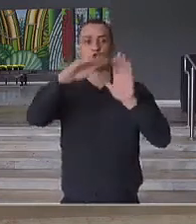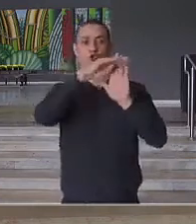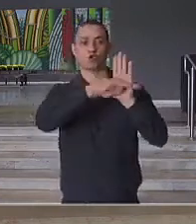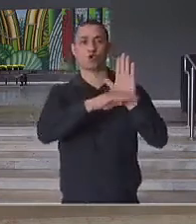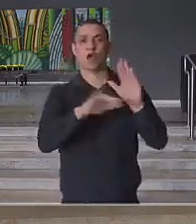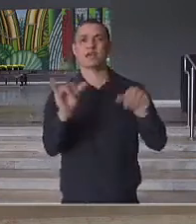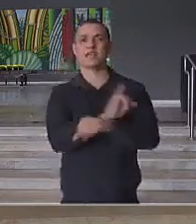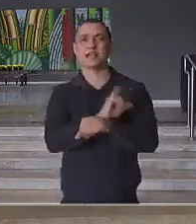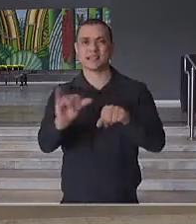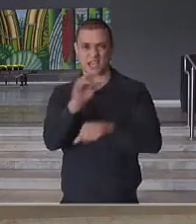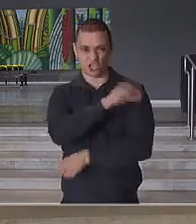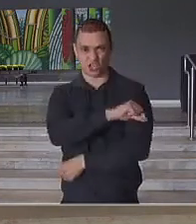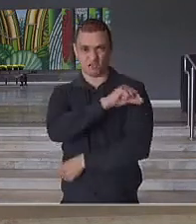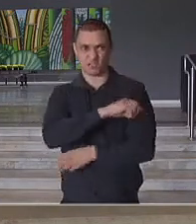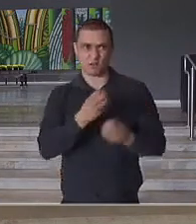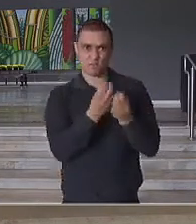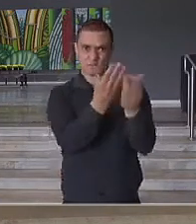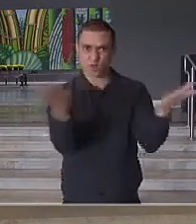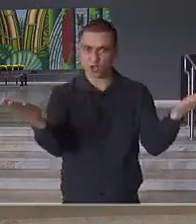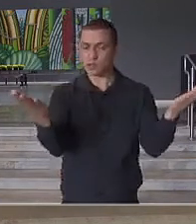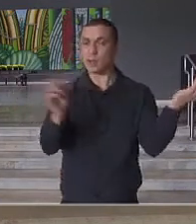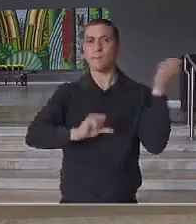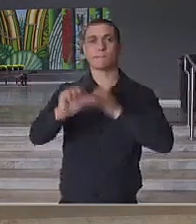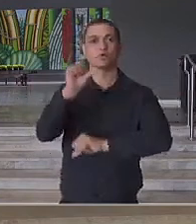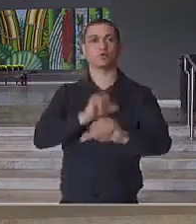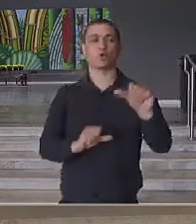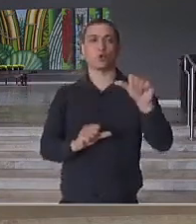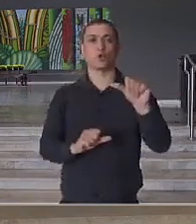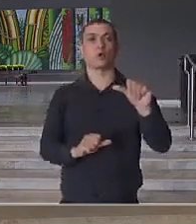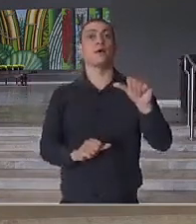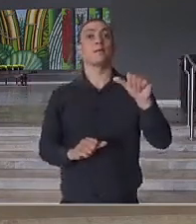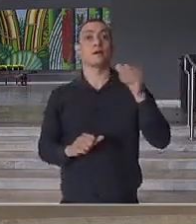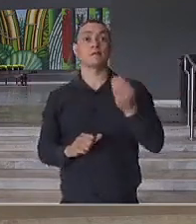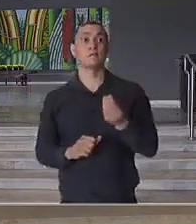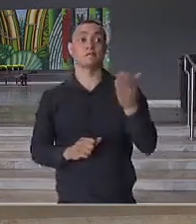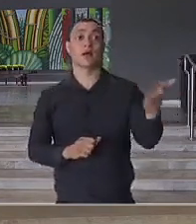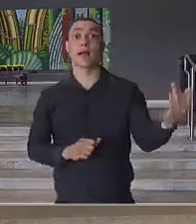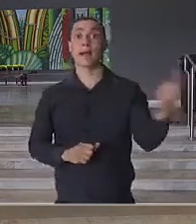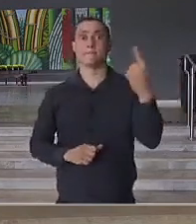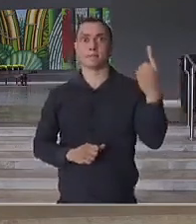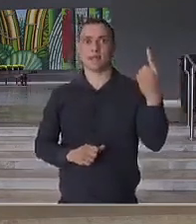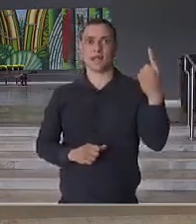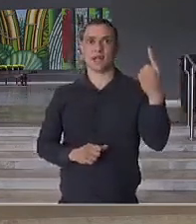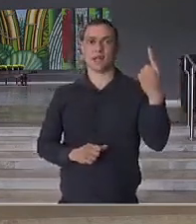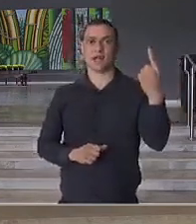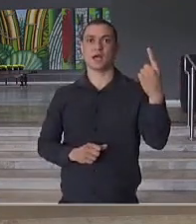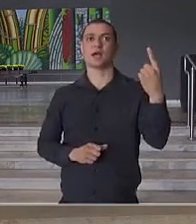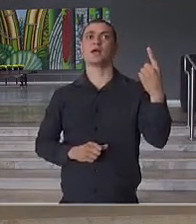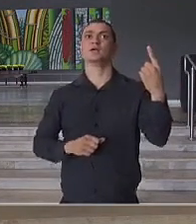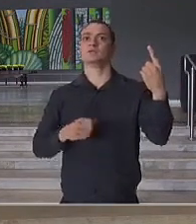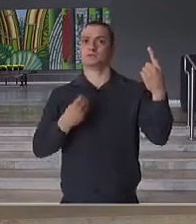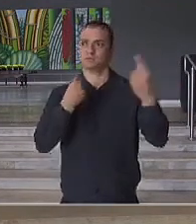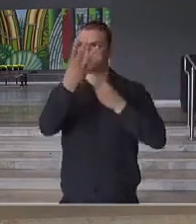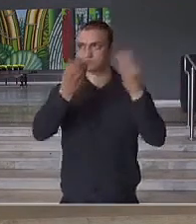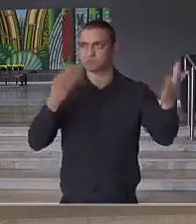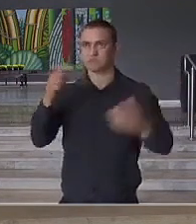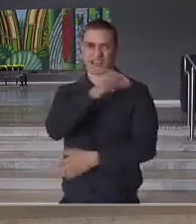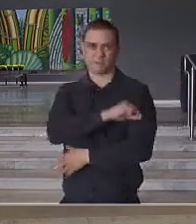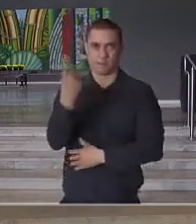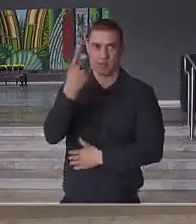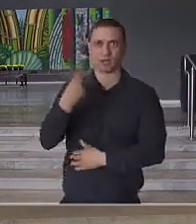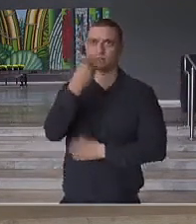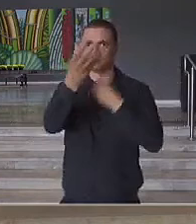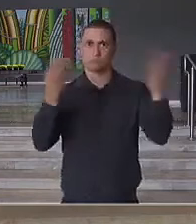na estratégia de fornecimento das vacinas, fornecendo a primeira dose para muitas das regiões, ou a maioria das